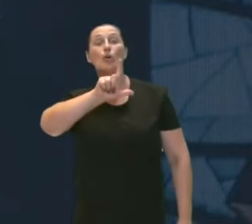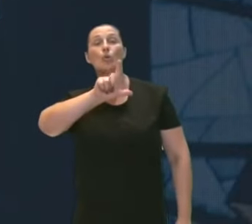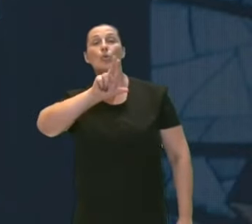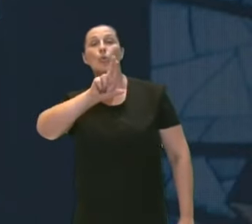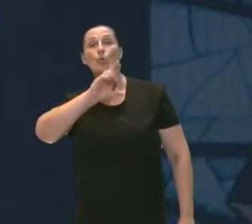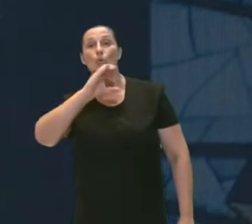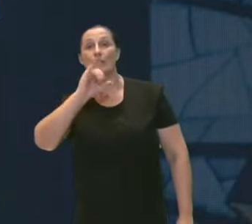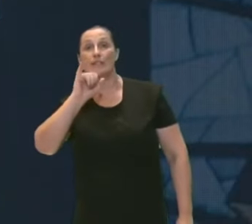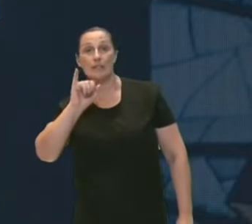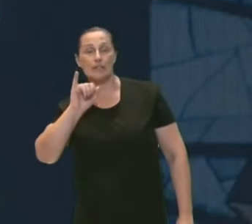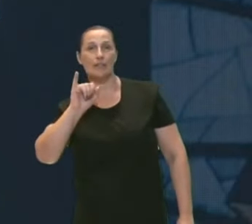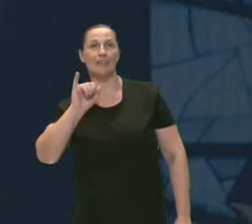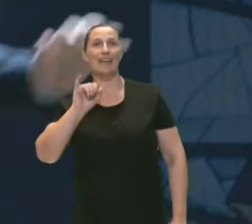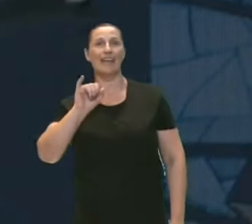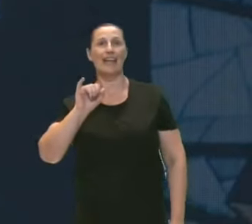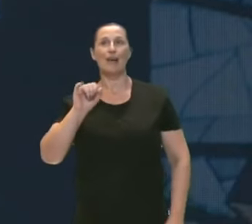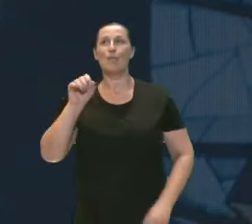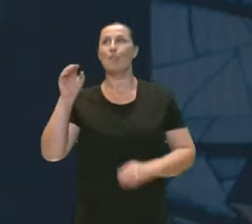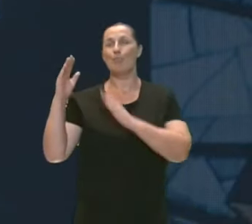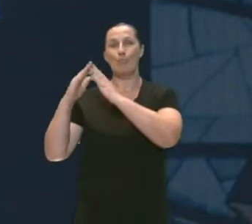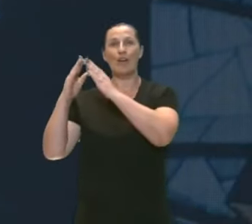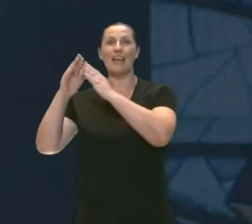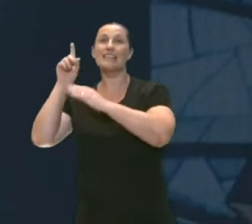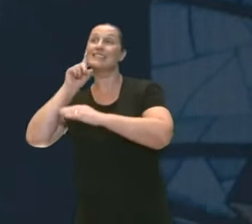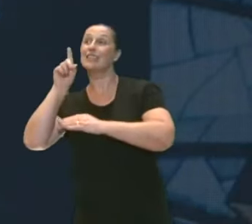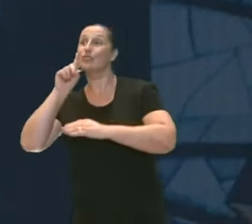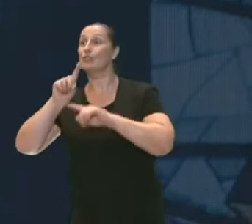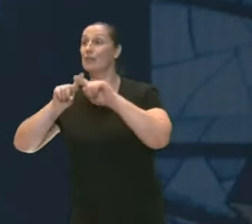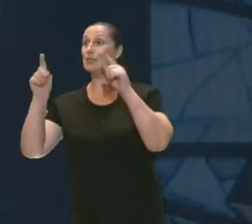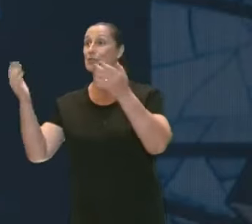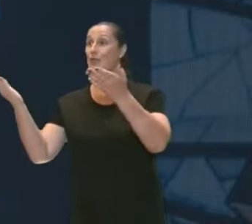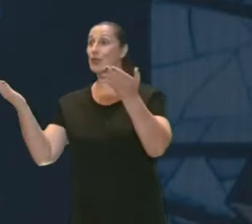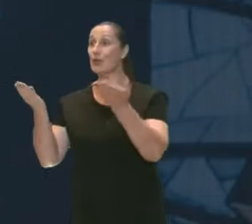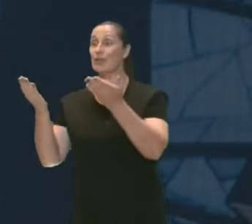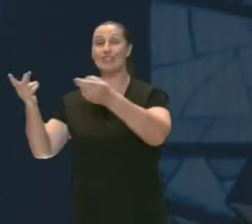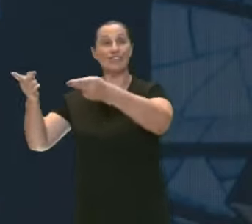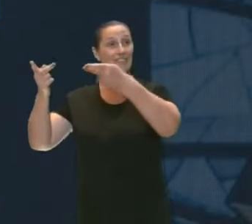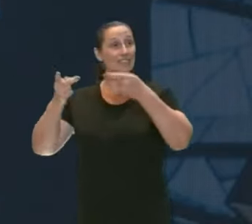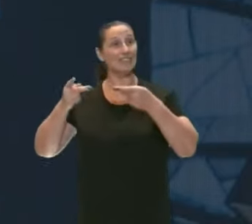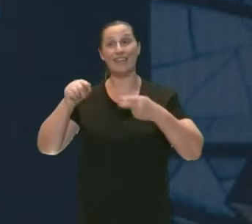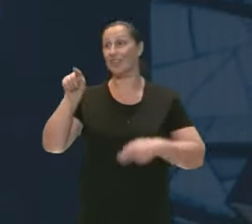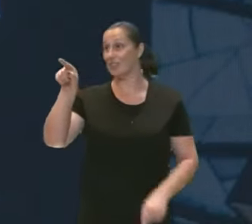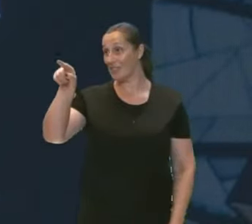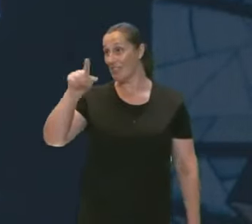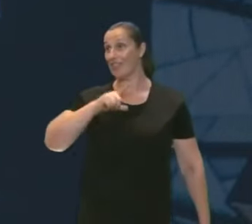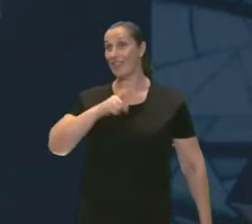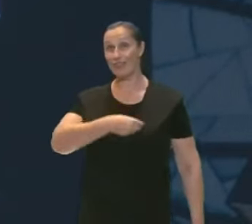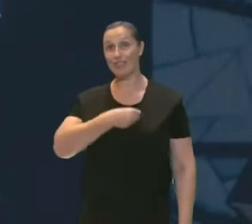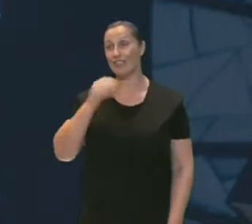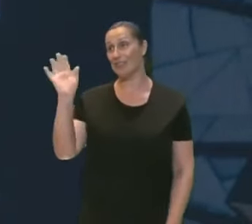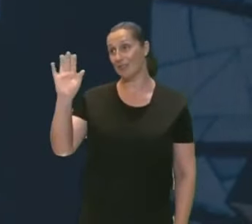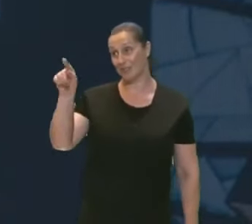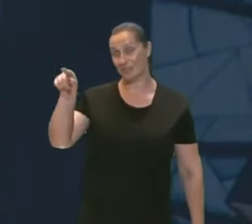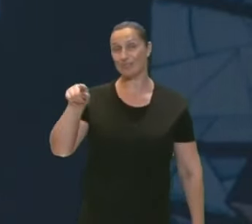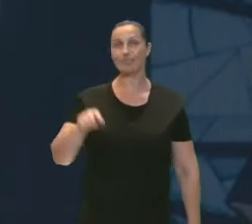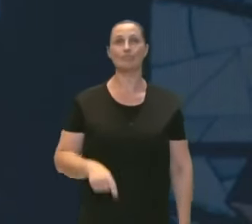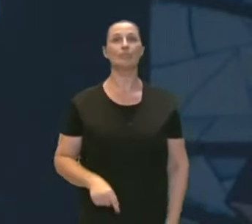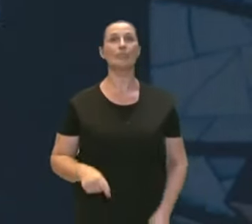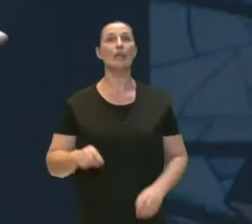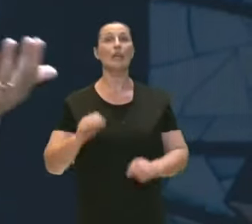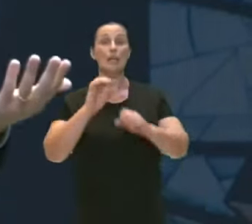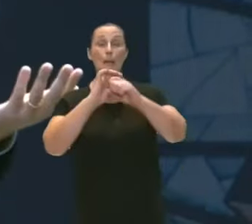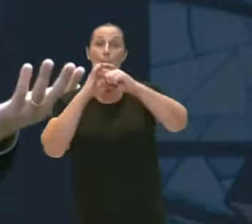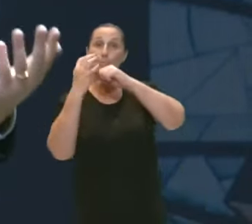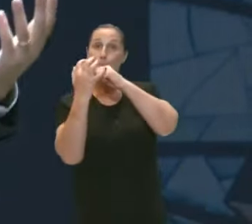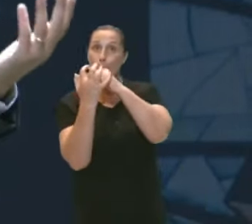ela é brasileira, mora lá. Faz um aceno assim, Lucy, isso, né? E a Lucy é da minha célula. Na pandemia a